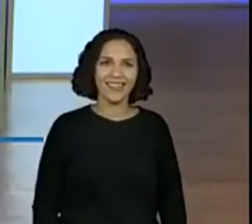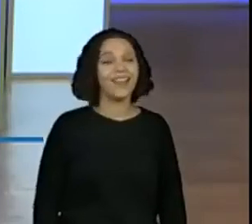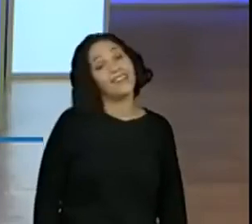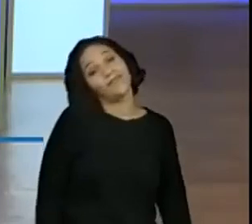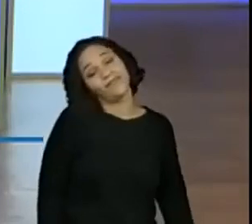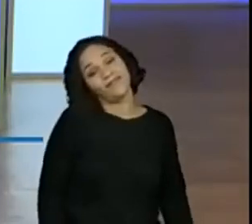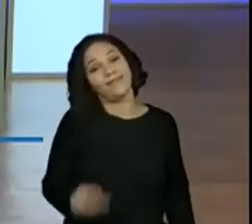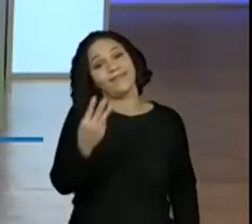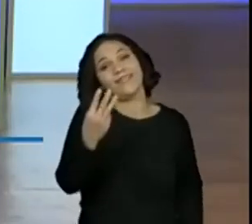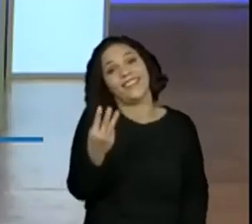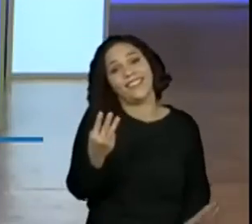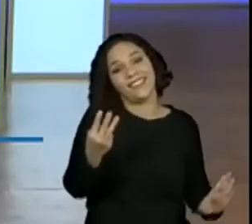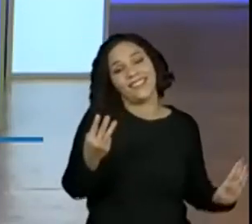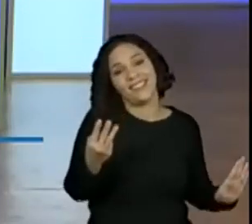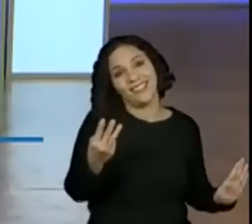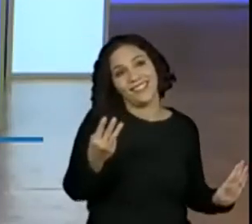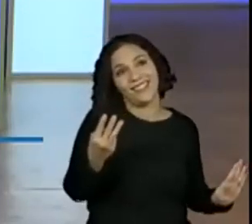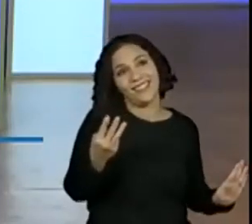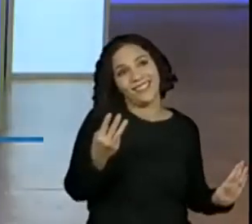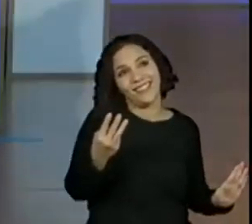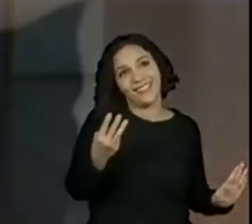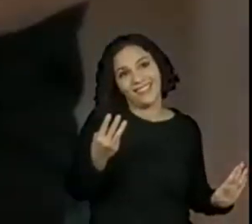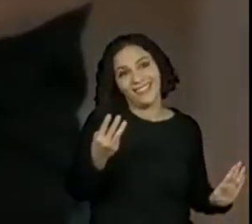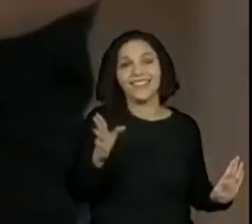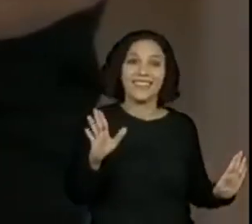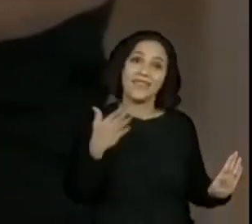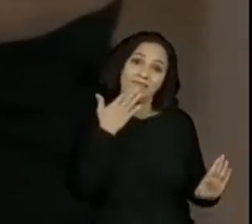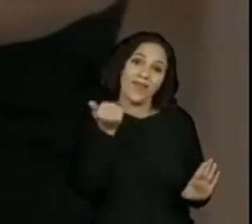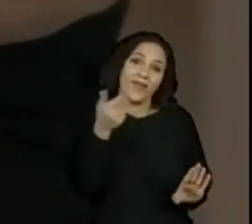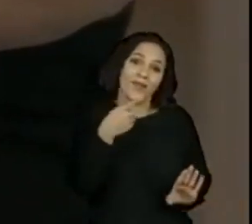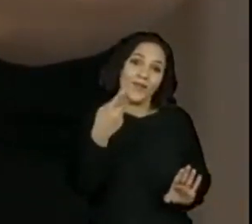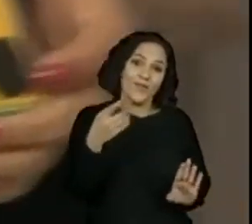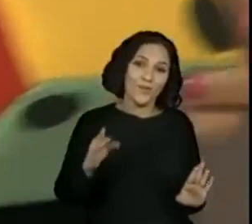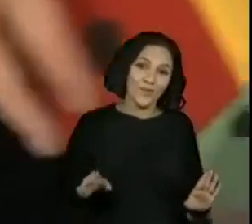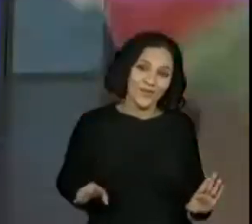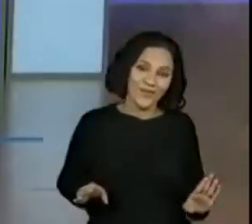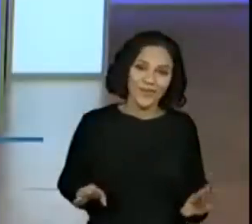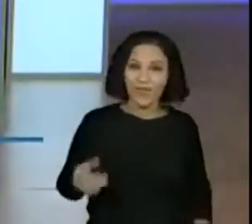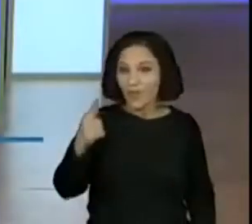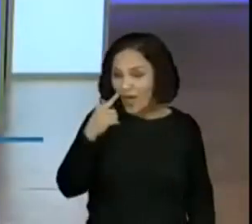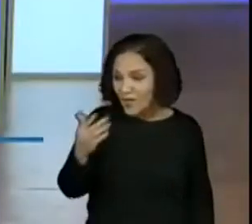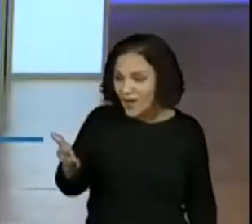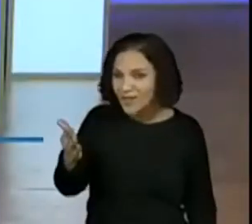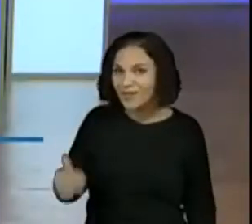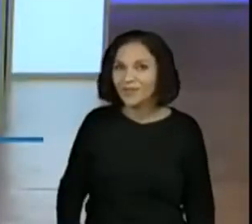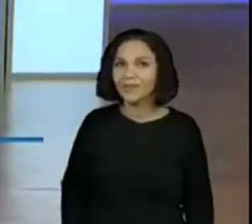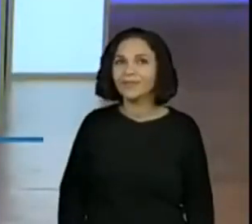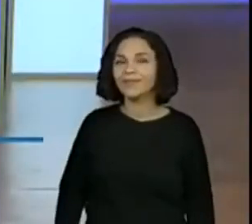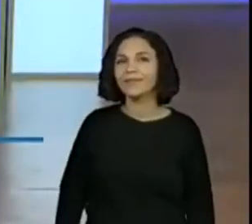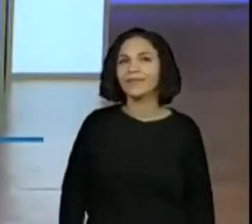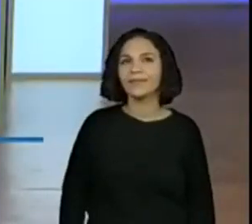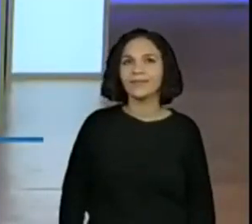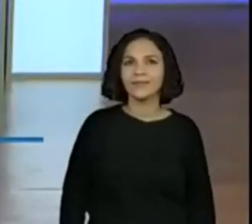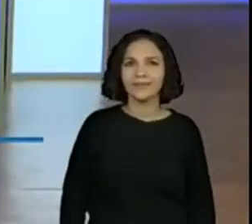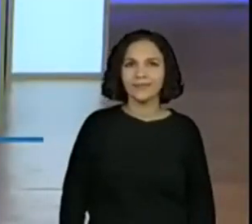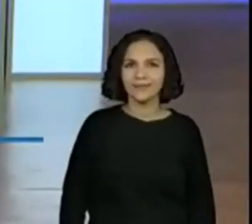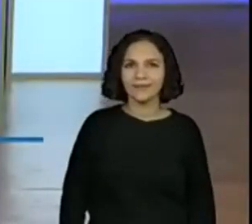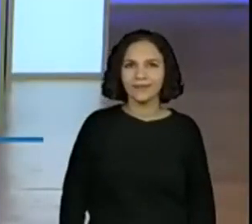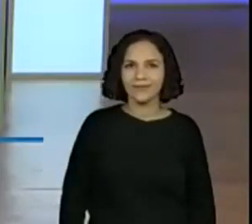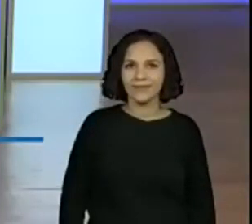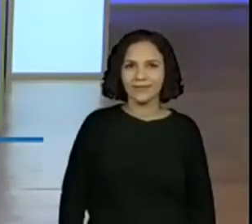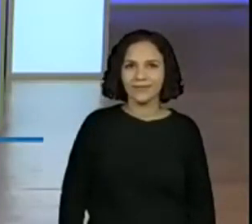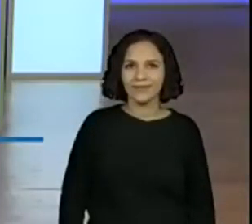Oi tirei três vai pelo menos melhor do que um eu terei vai não tem o sem